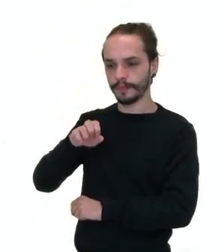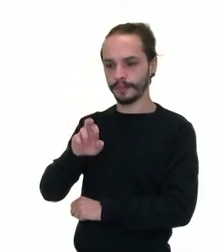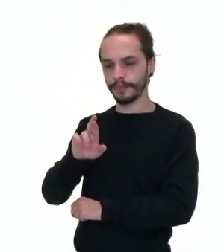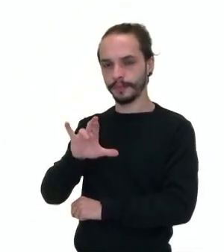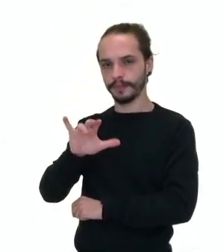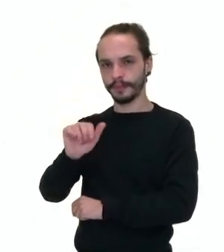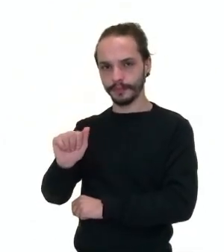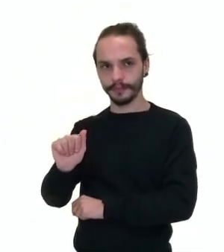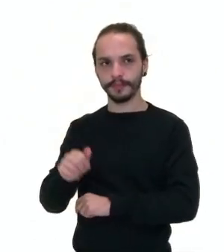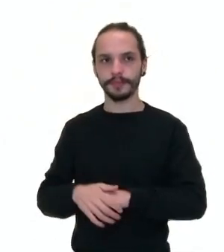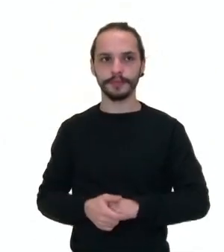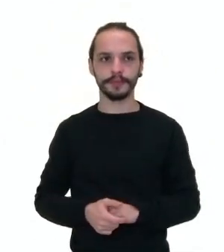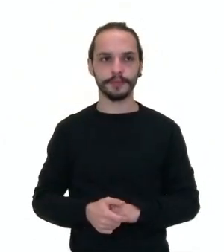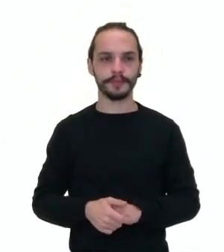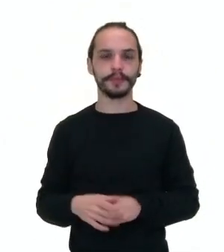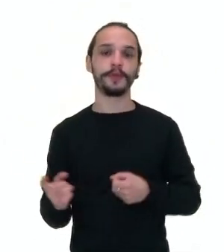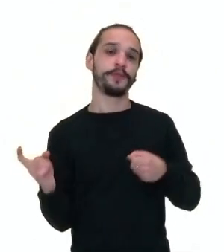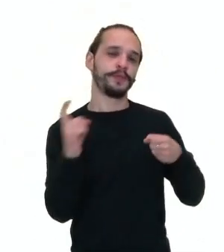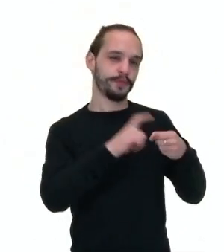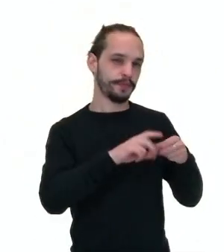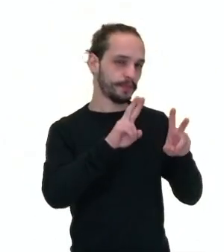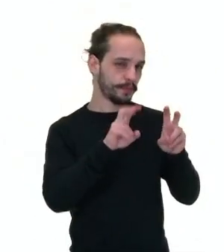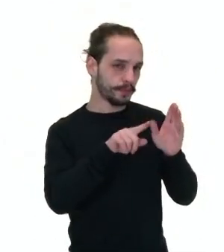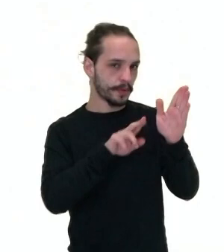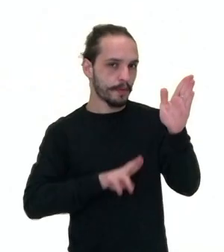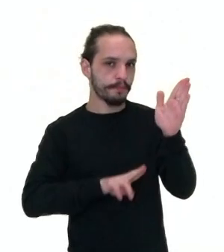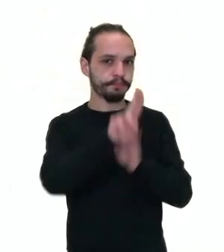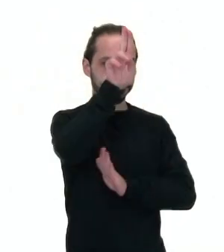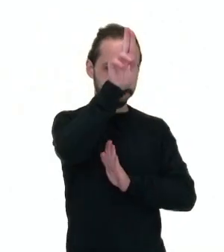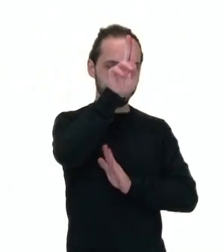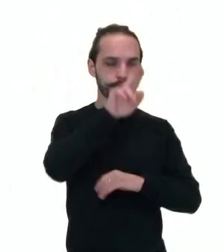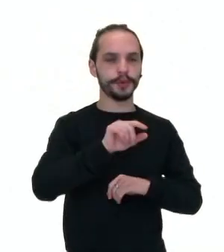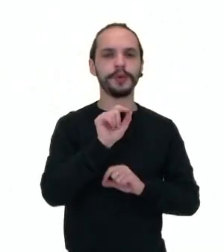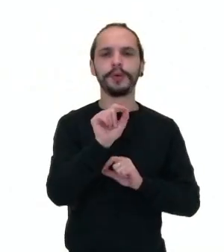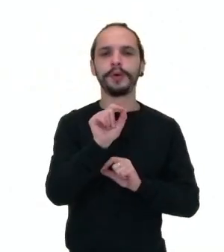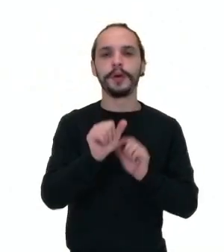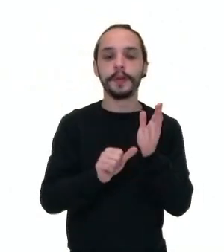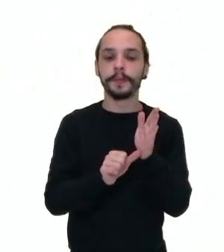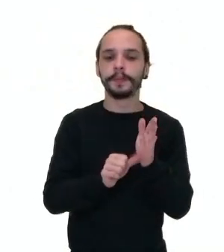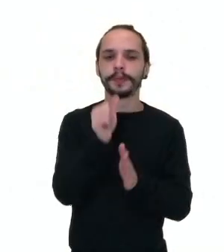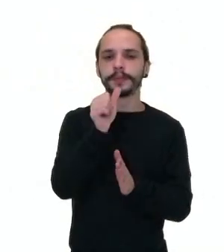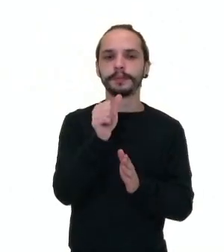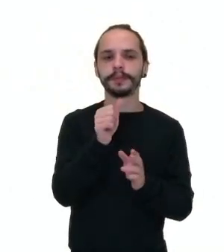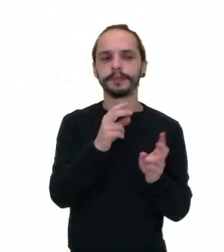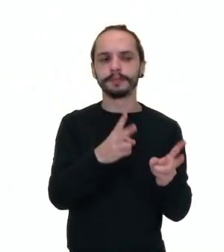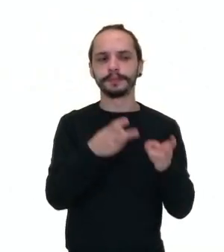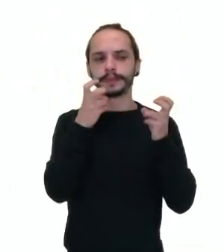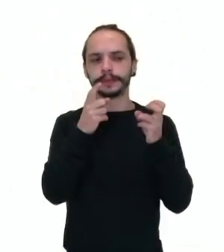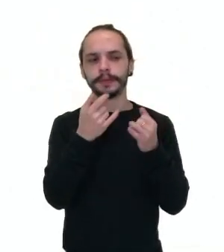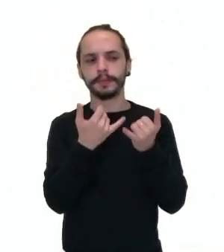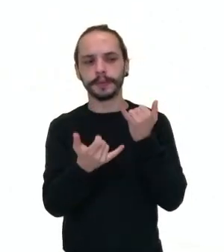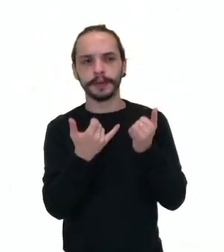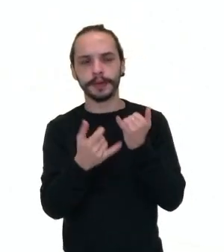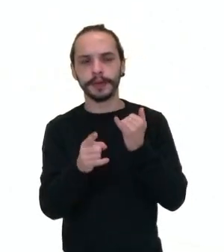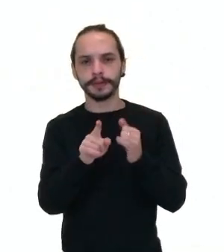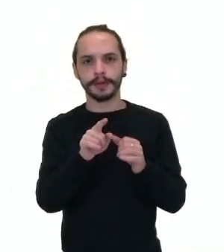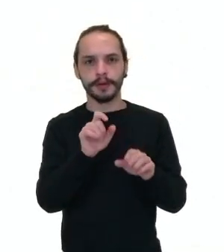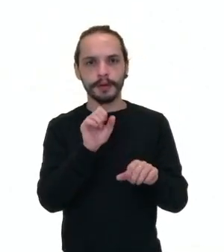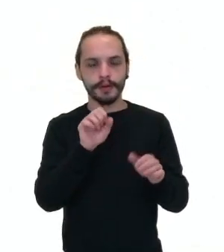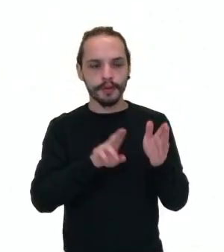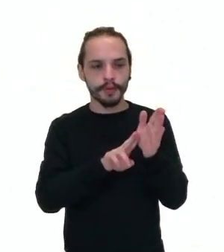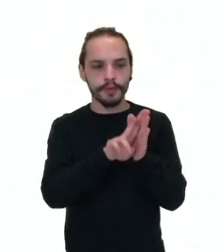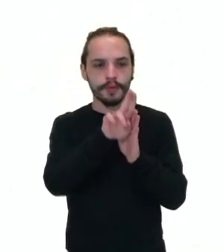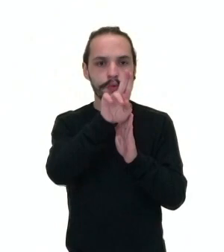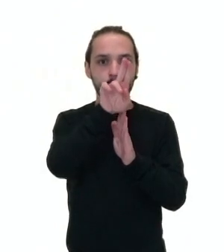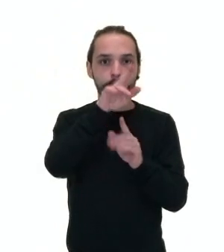Então, voltando à questão da nave espacial, existe uma primeira impressão de que a nave espacial irá cessar o seu movimento, caso